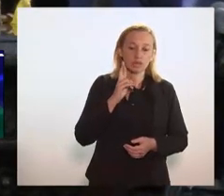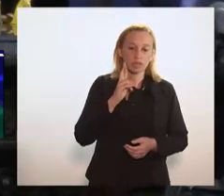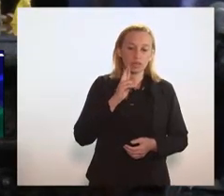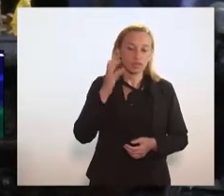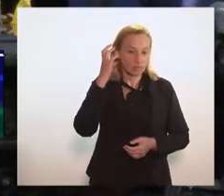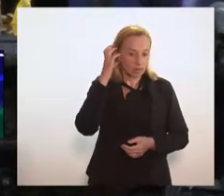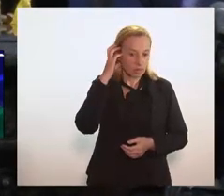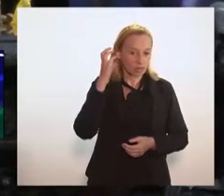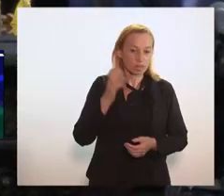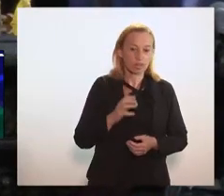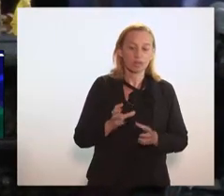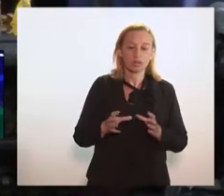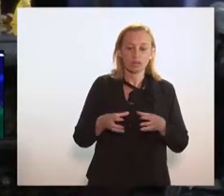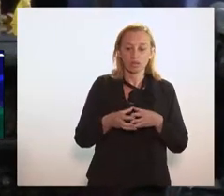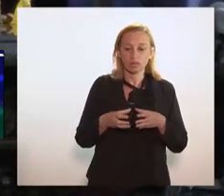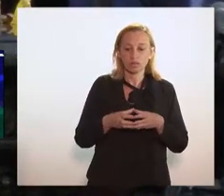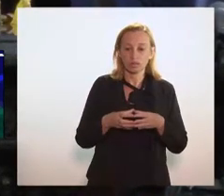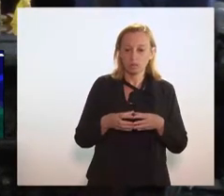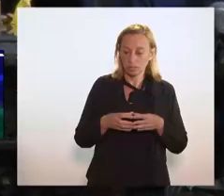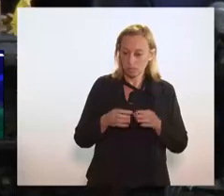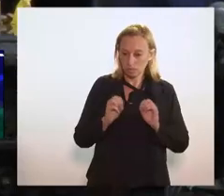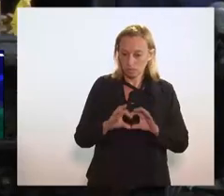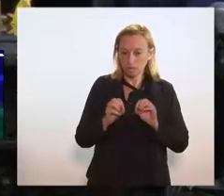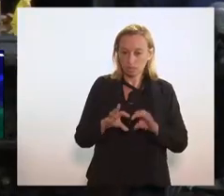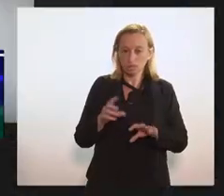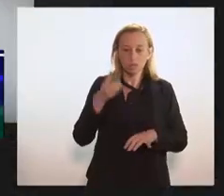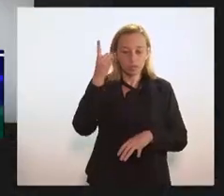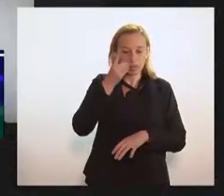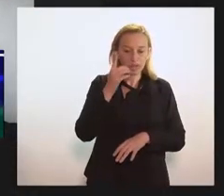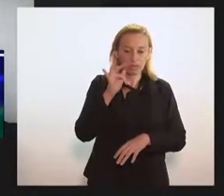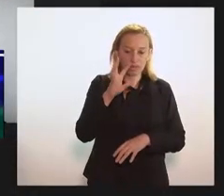Educação. Deputado Flávio Serafim.